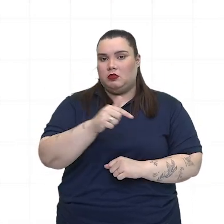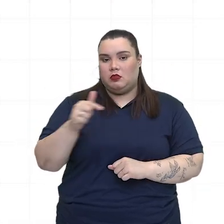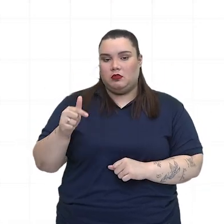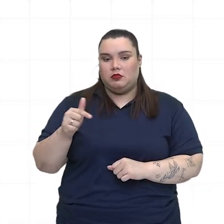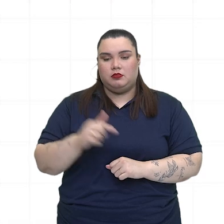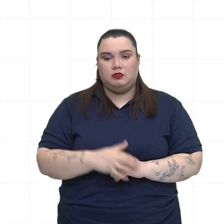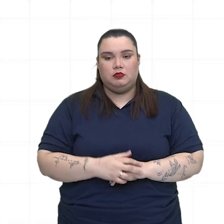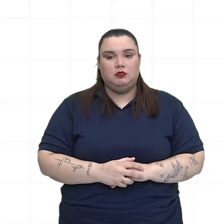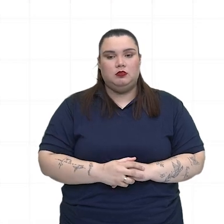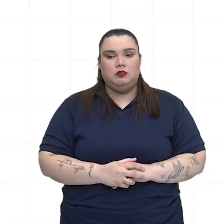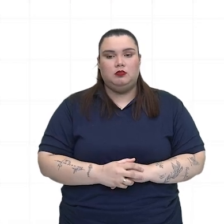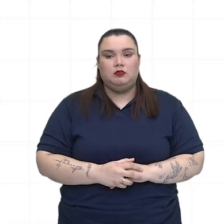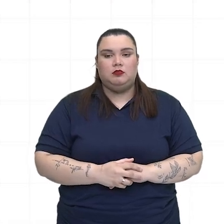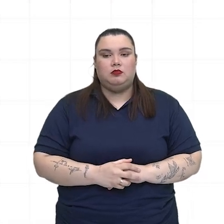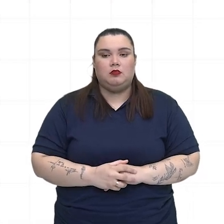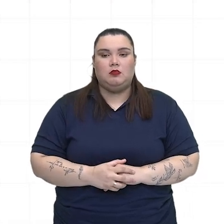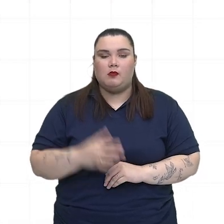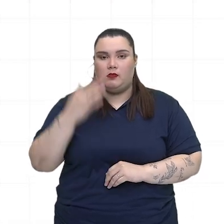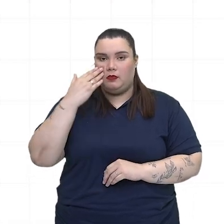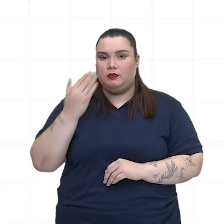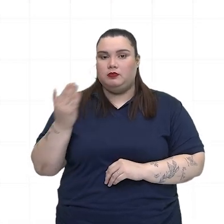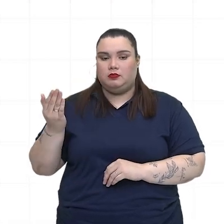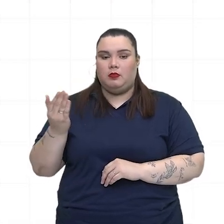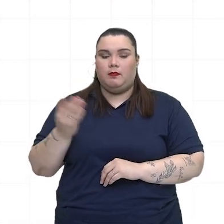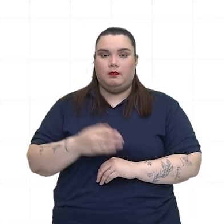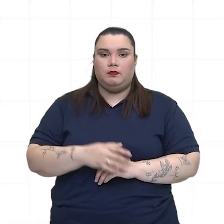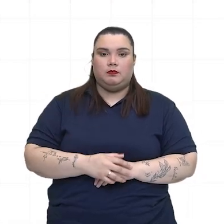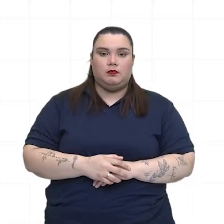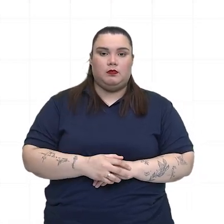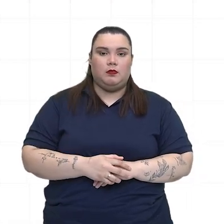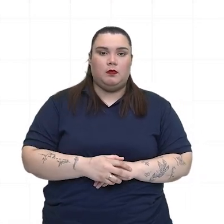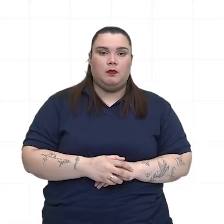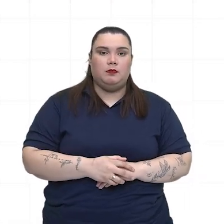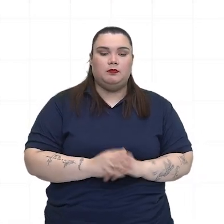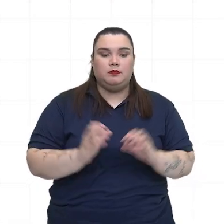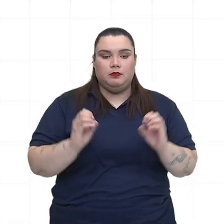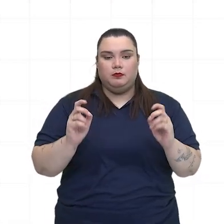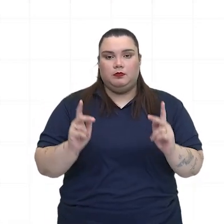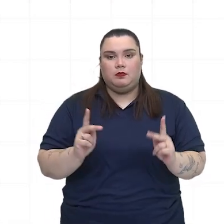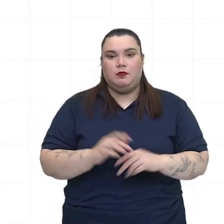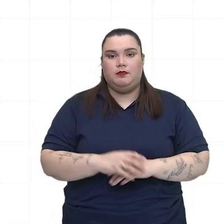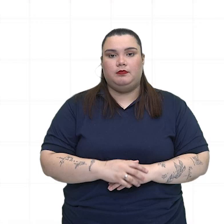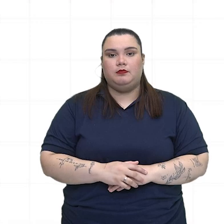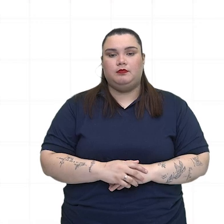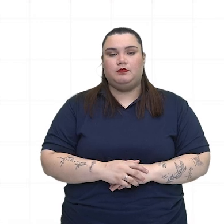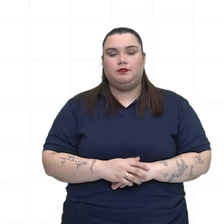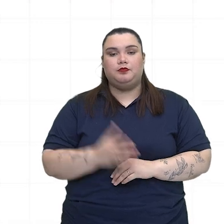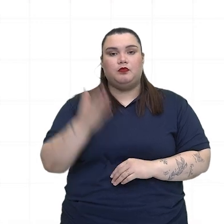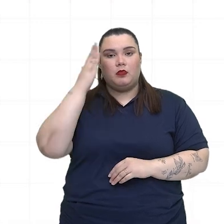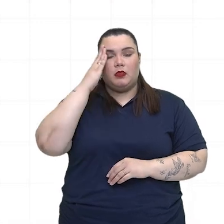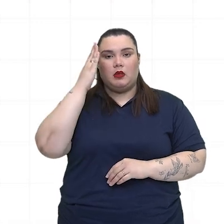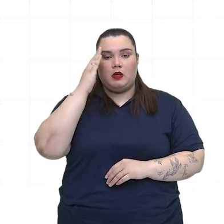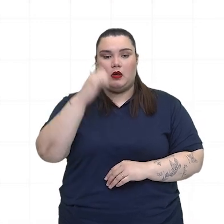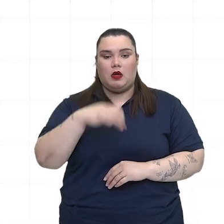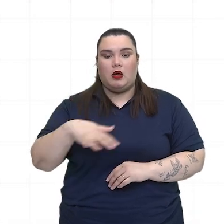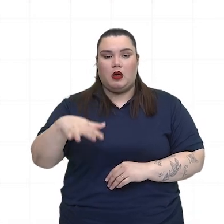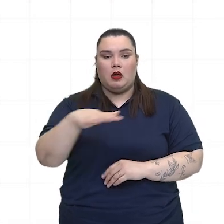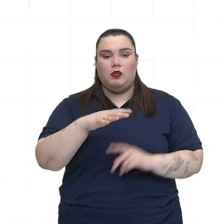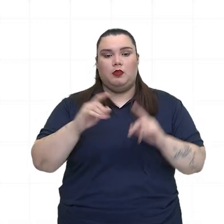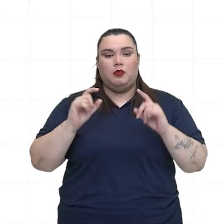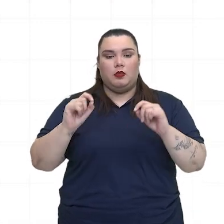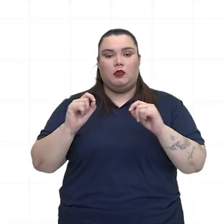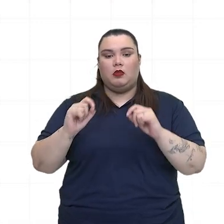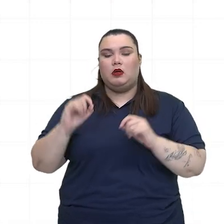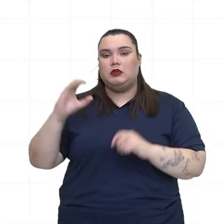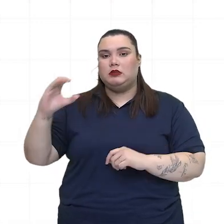área, né? Tanto faz um como o outro, certo? Então tá. Então nós sabemos que a área é dada pelo produto